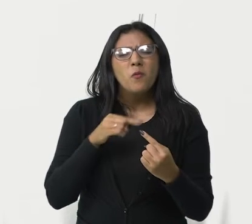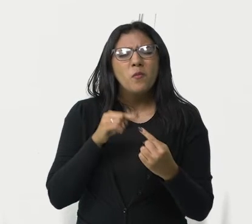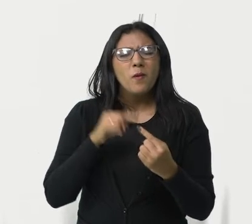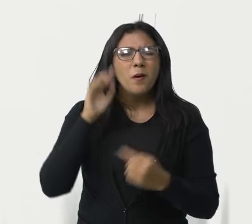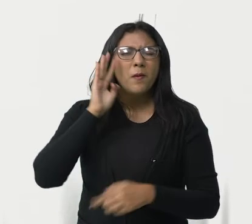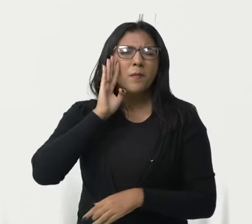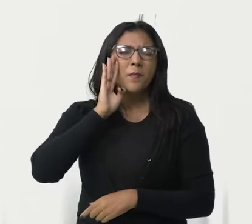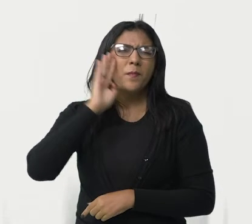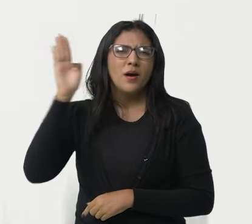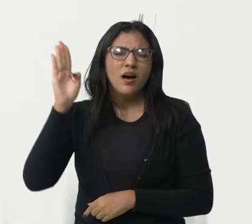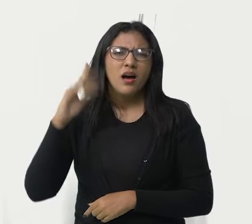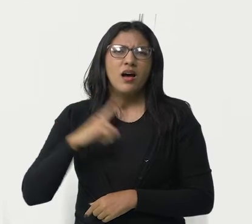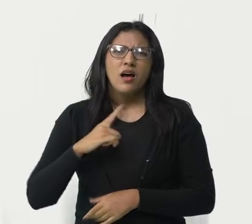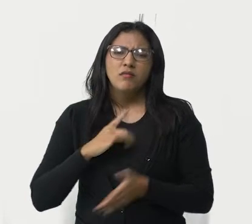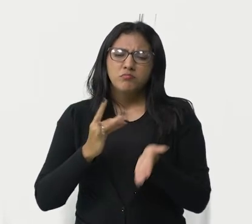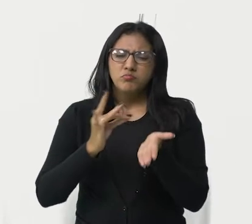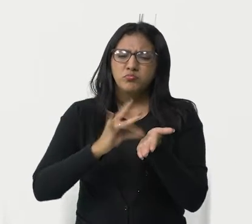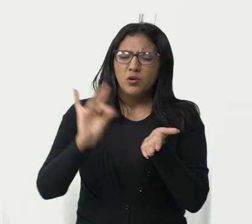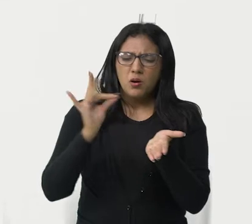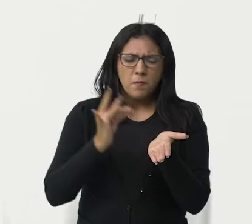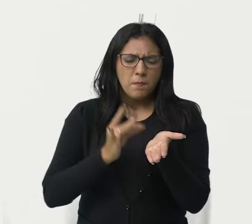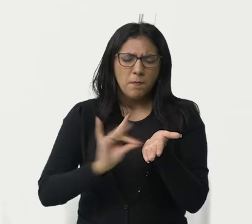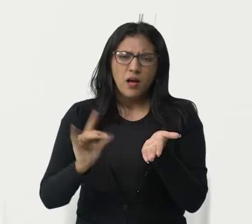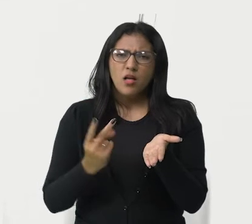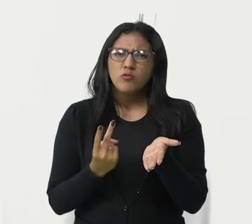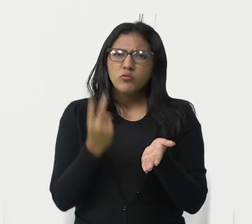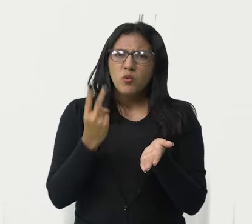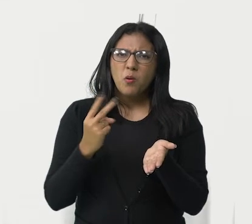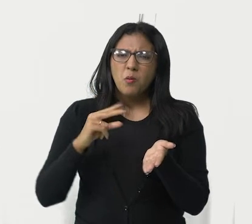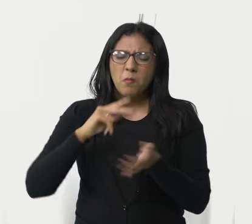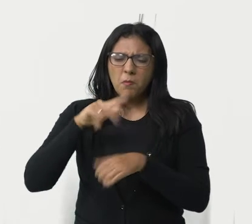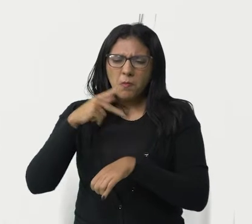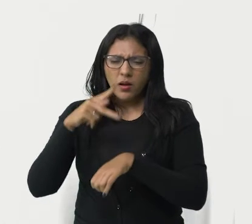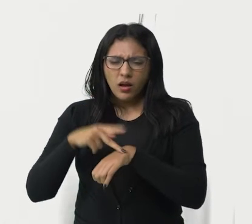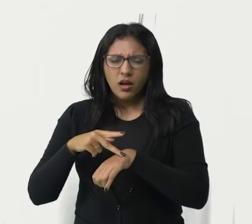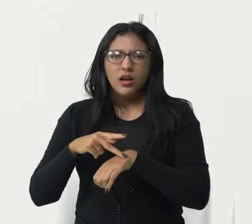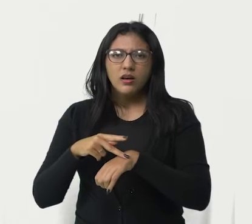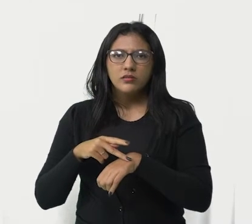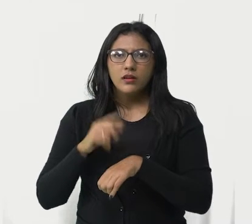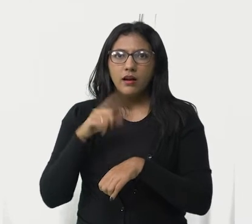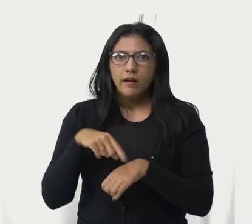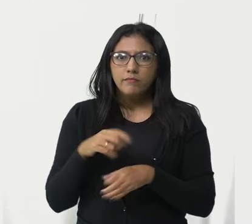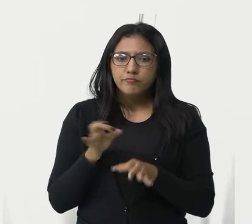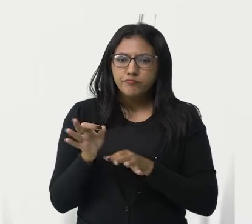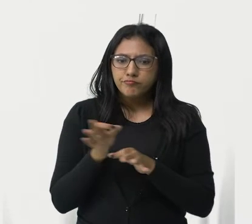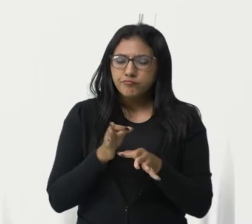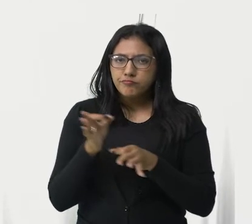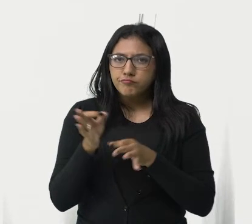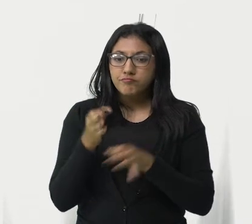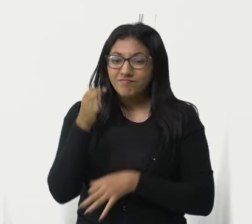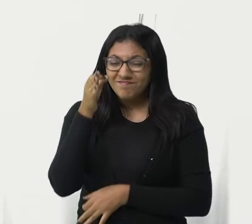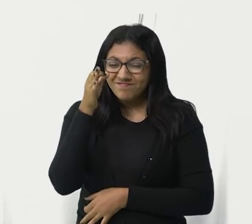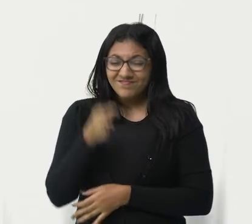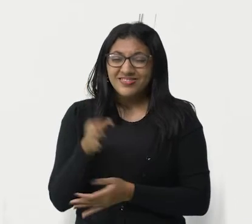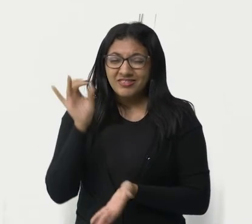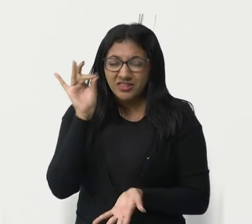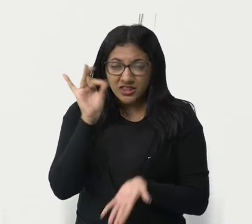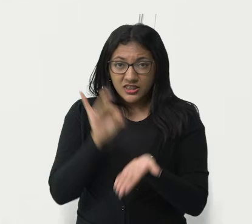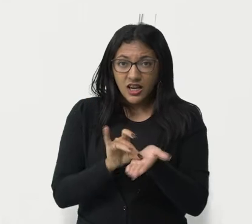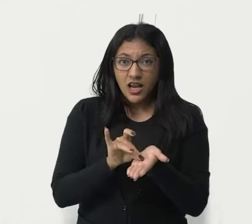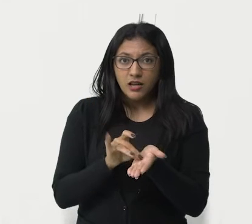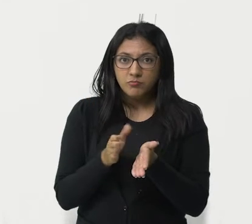ter a assinatura entre esses dois países foi o de delimitar as fronteiras, tá?